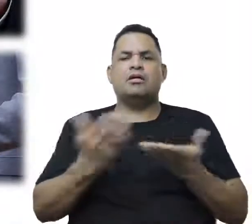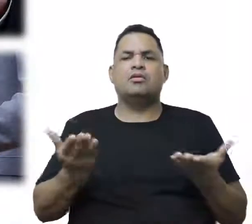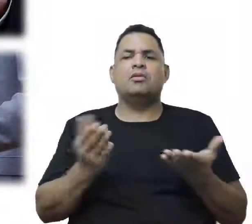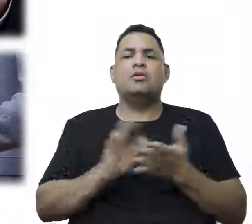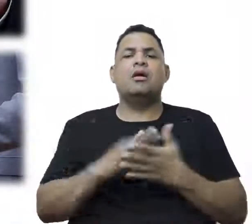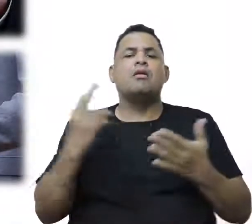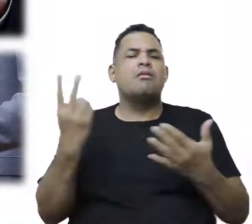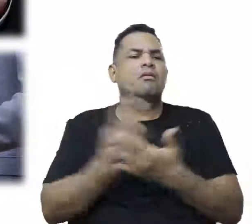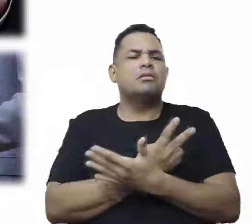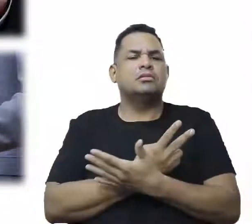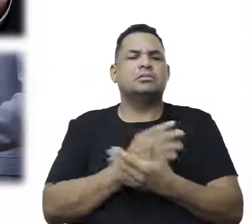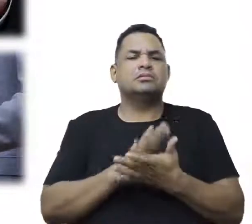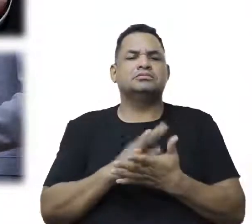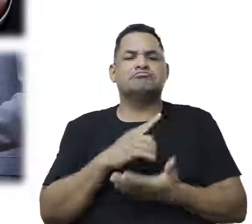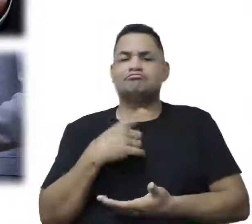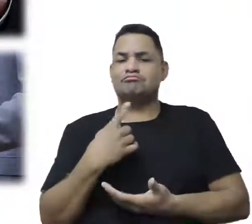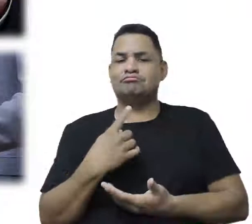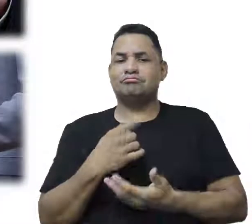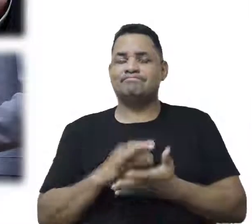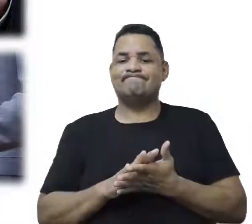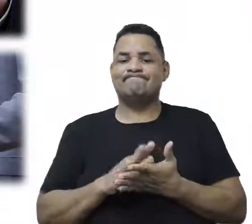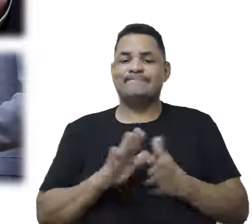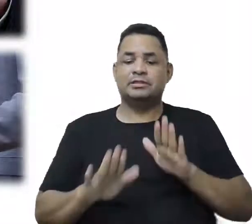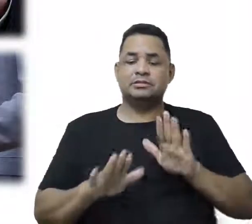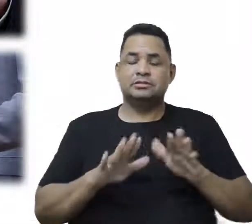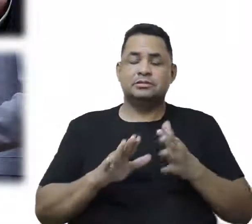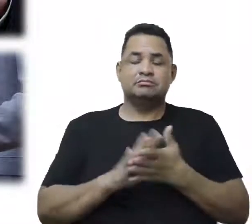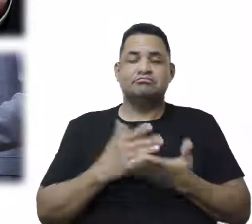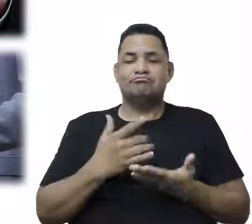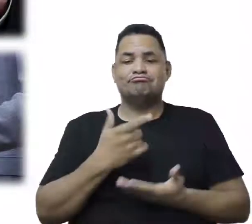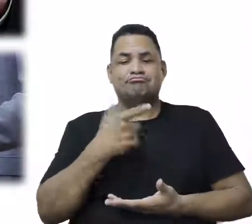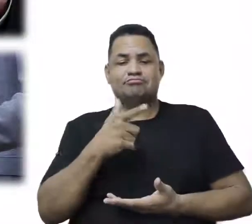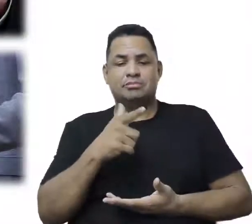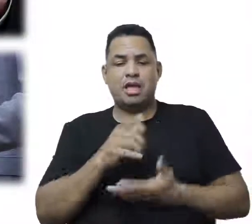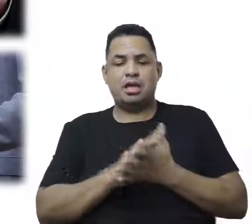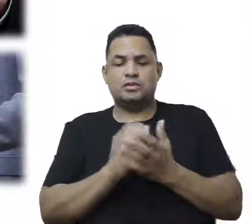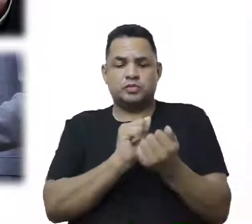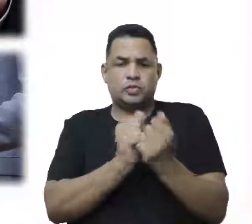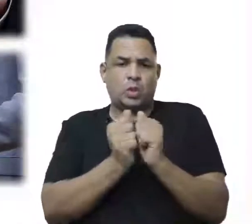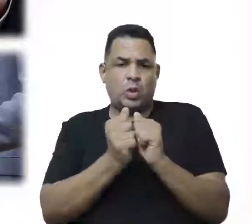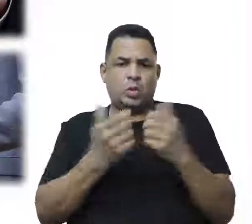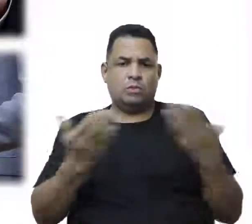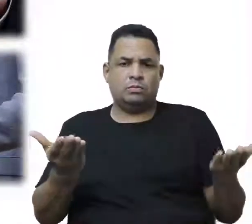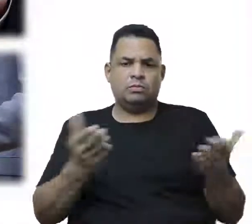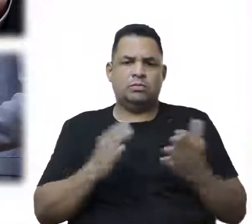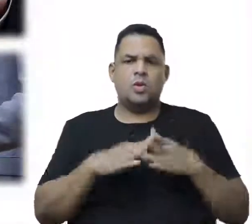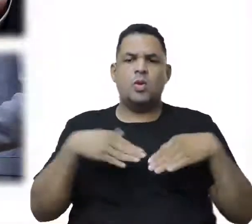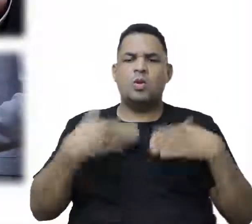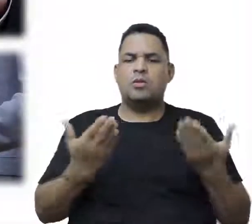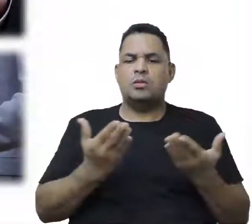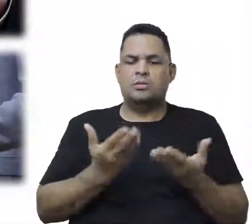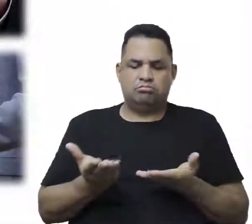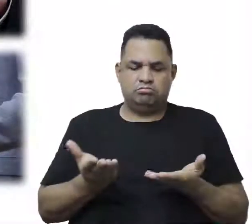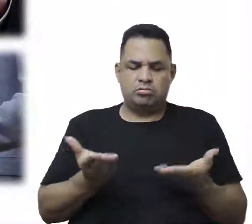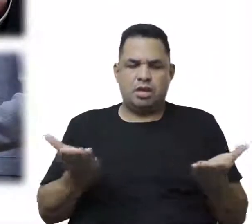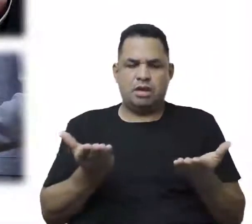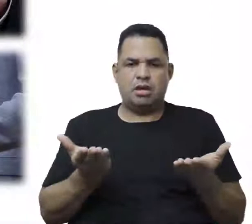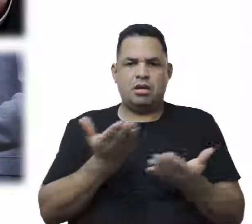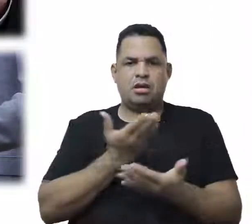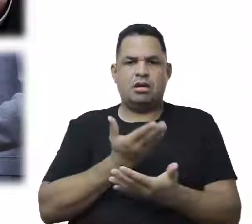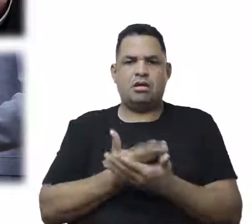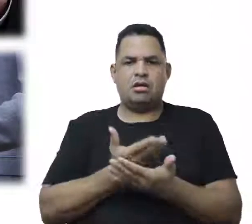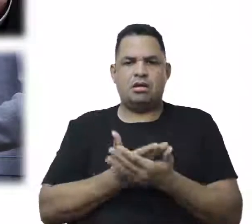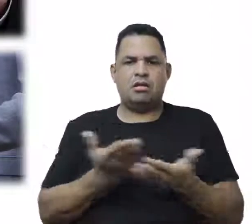muitas das vezes, nós não temos esse controle. Então, às vezes, geralmente, quando a gente vem para uma aula dessa, vem aqui